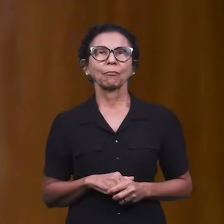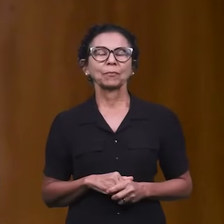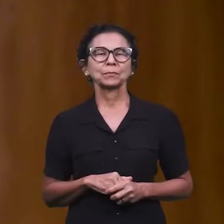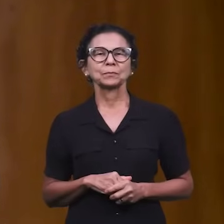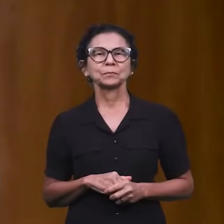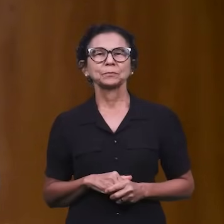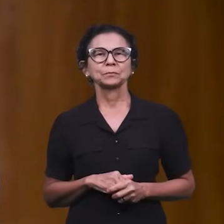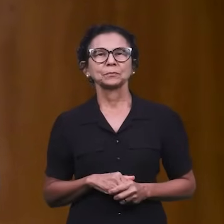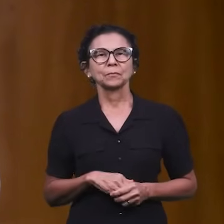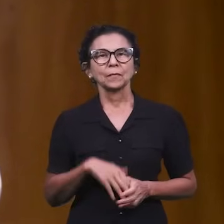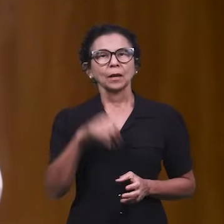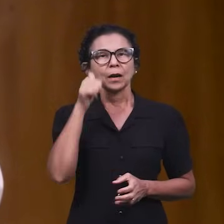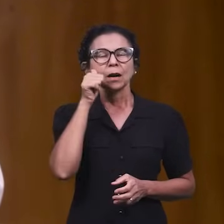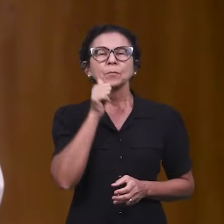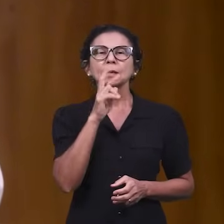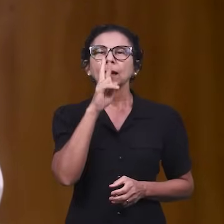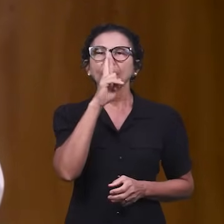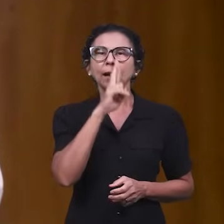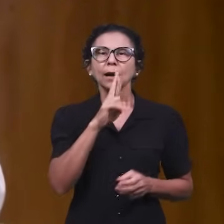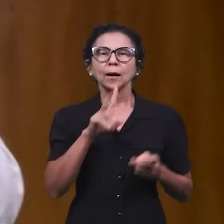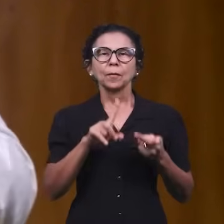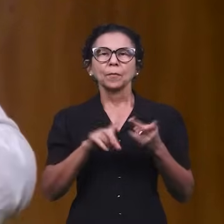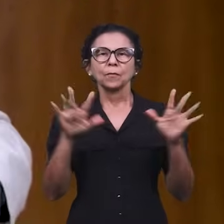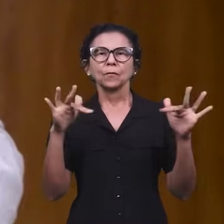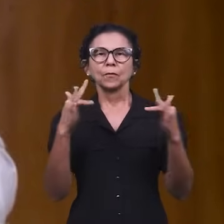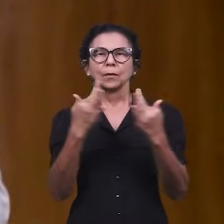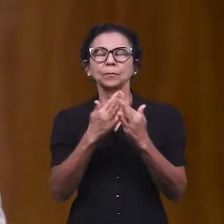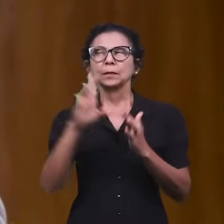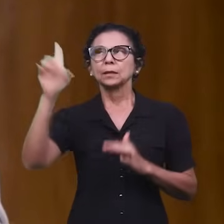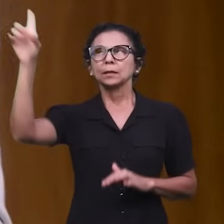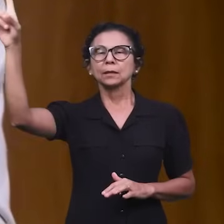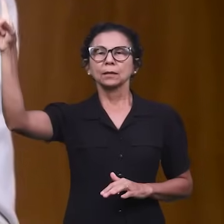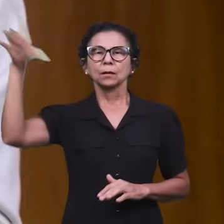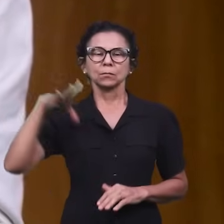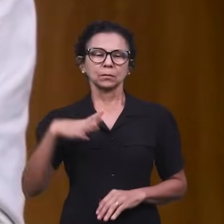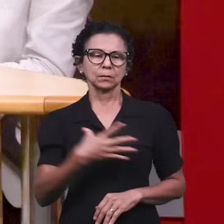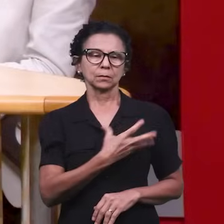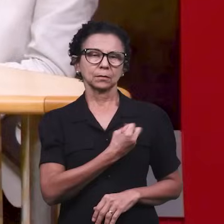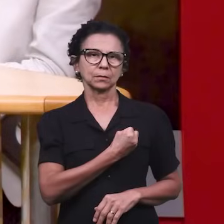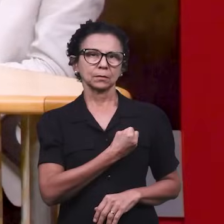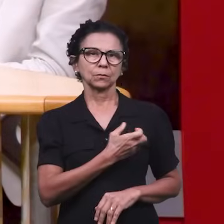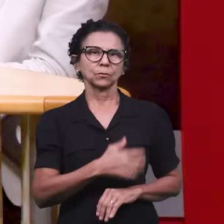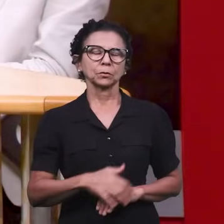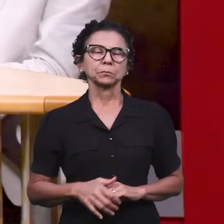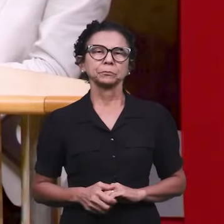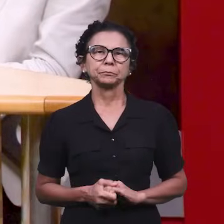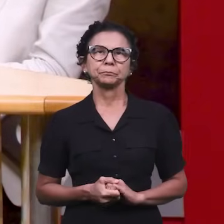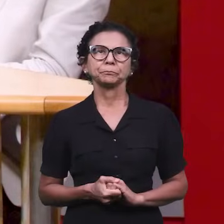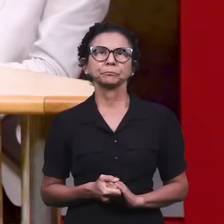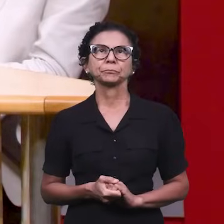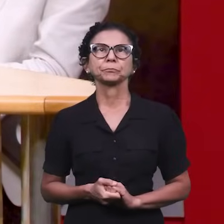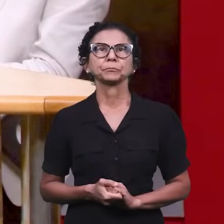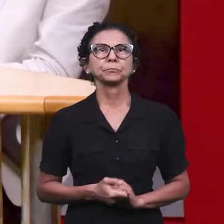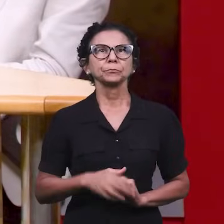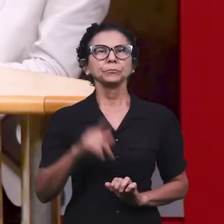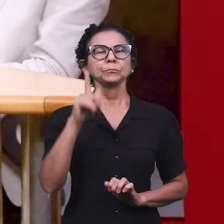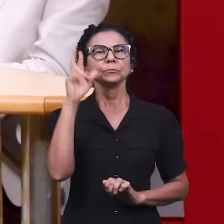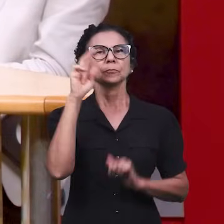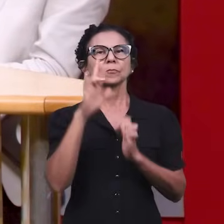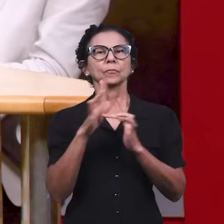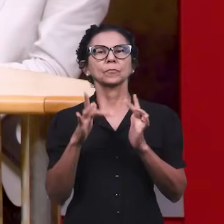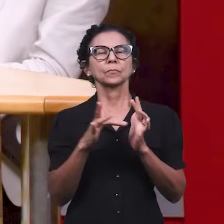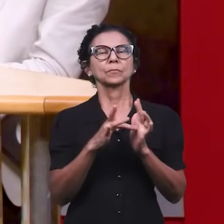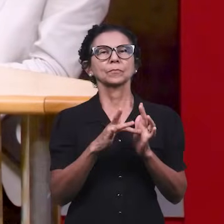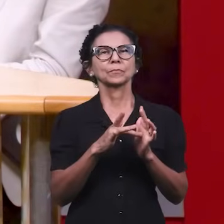a Raabe e a sua família. Estamos aqui hoje com o pastor Denilson. Paz do Senhor, pastor Marcelo, aos irmãos